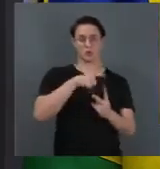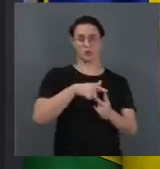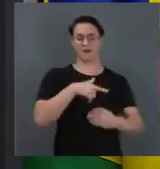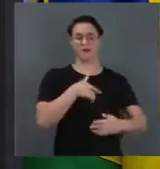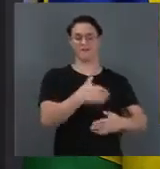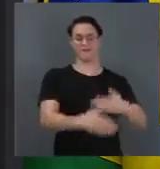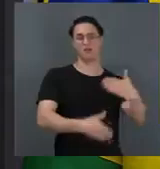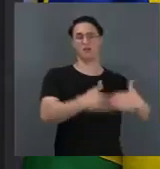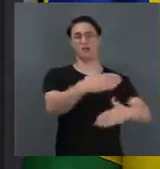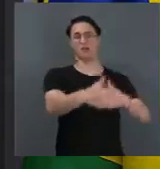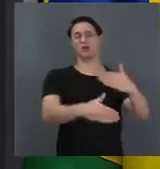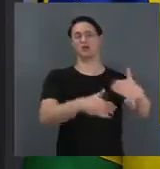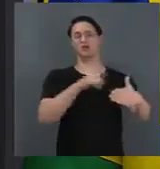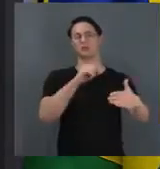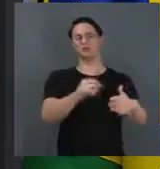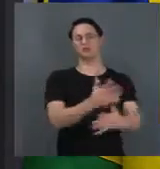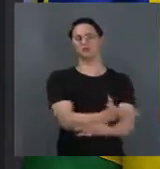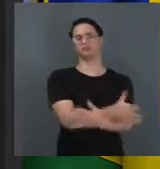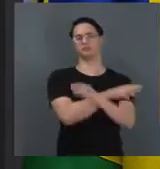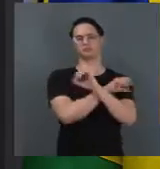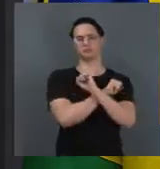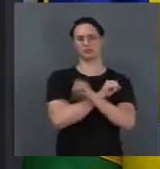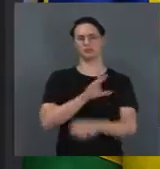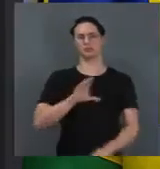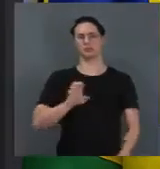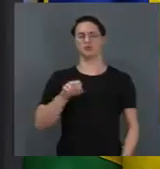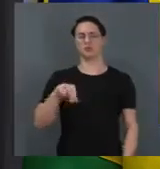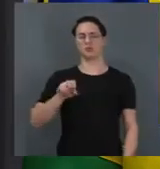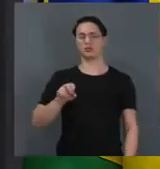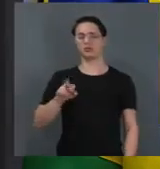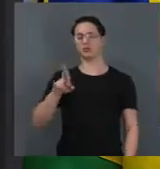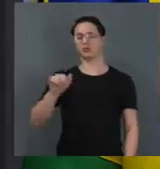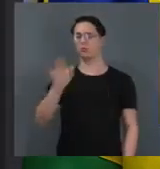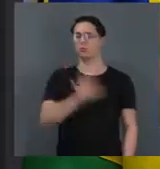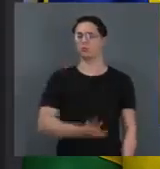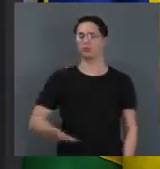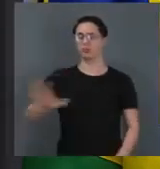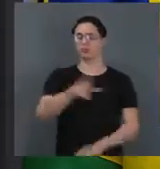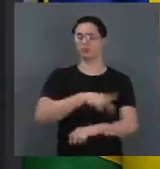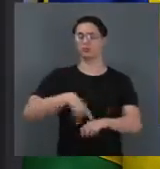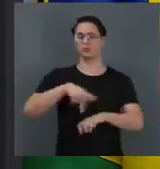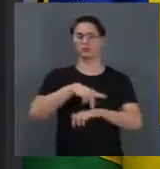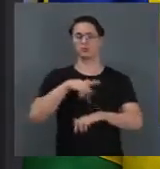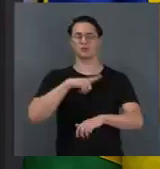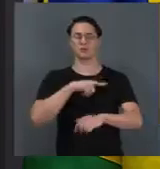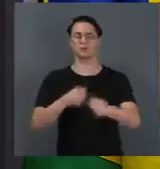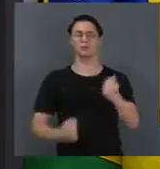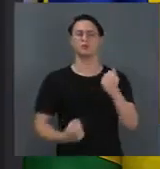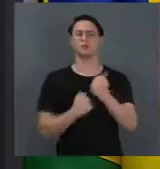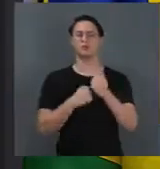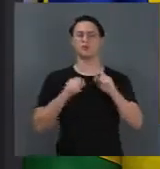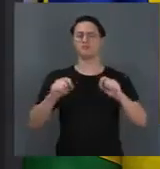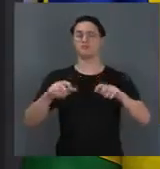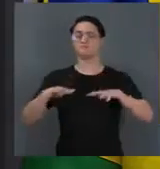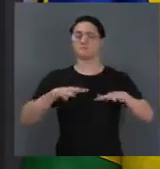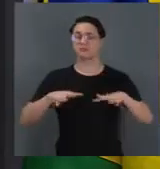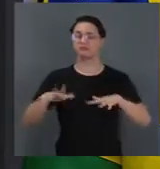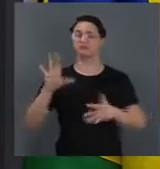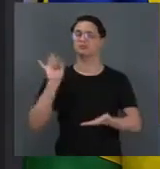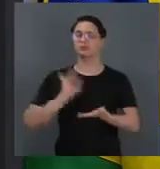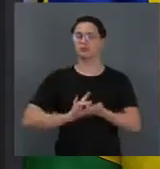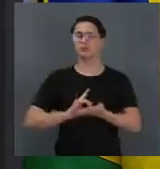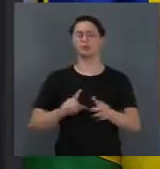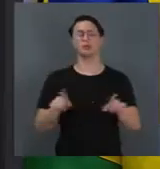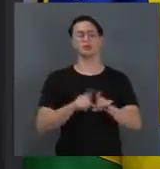contínuo da censura em todo o território nacional que abala seriamente